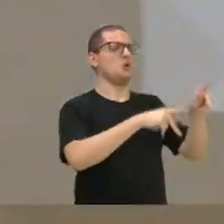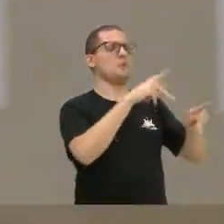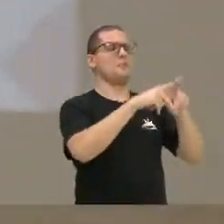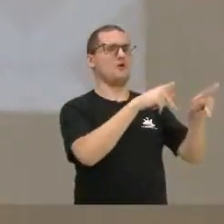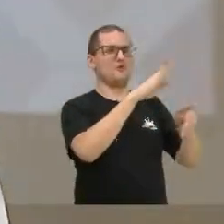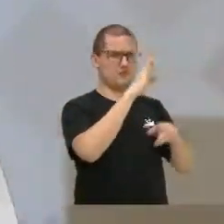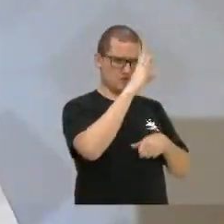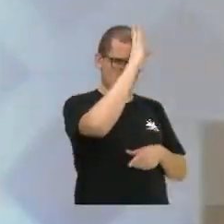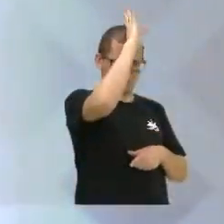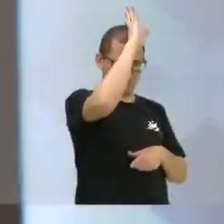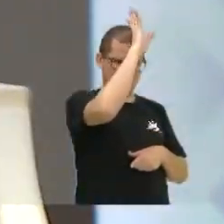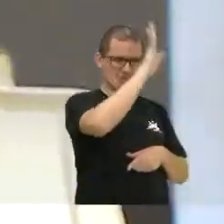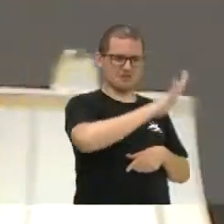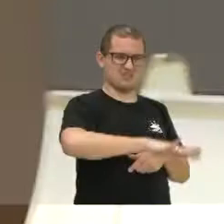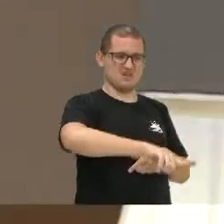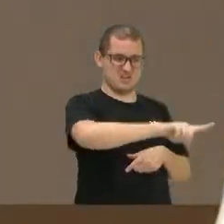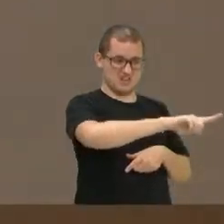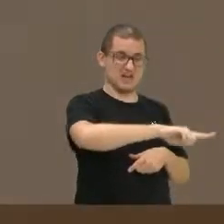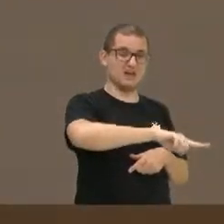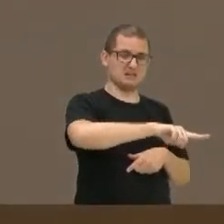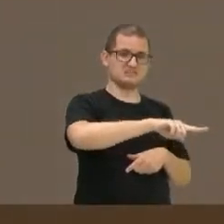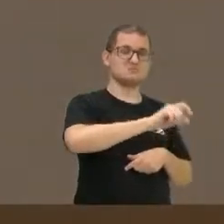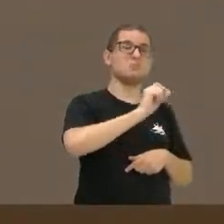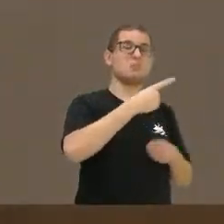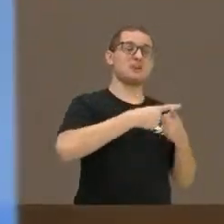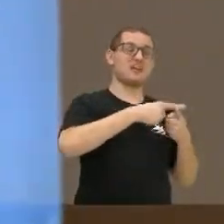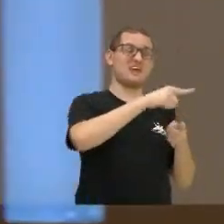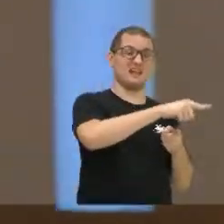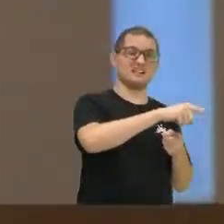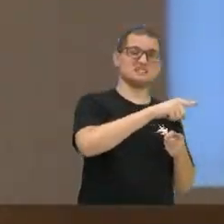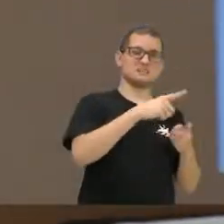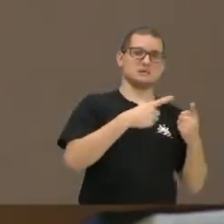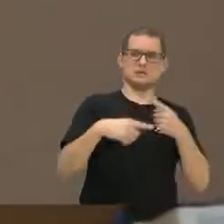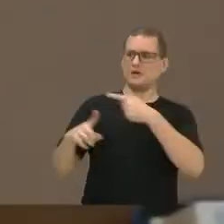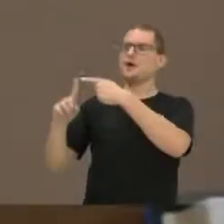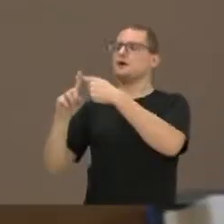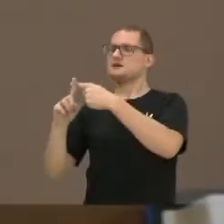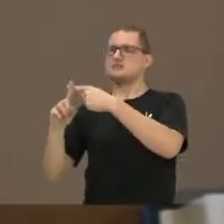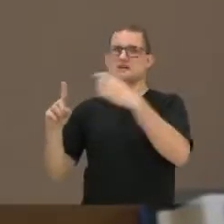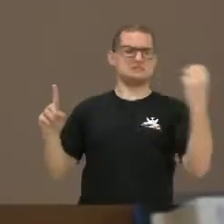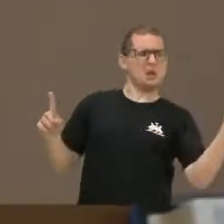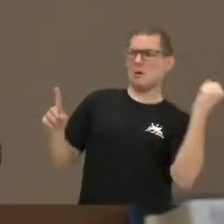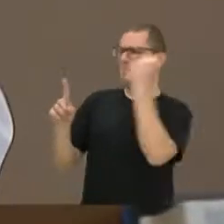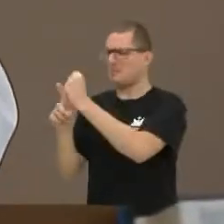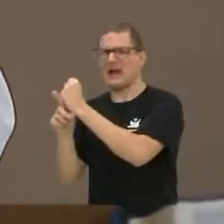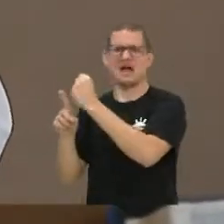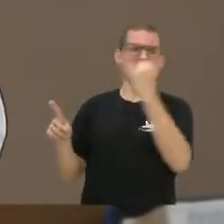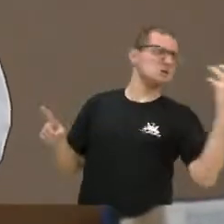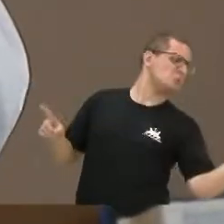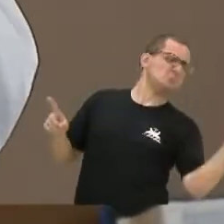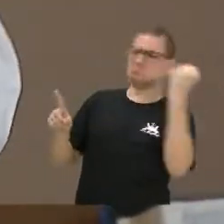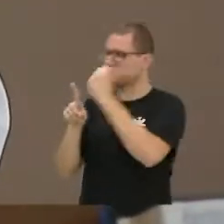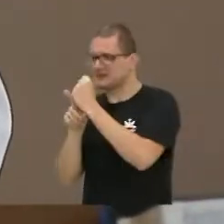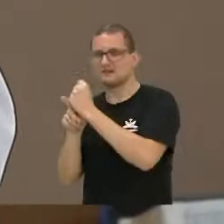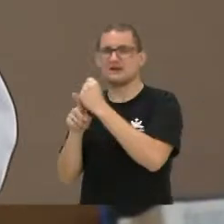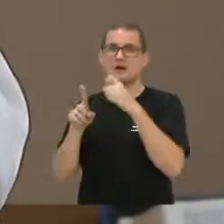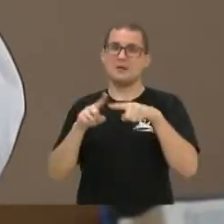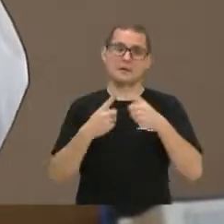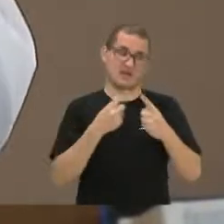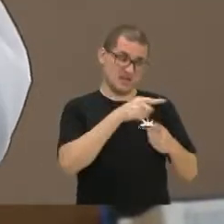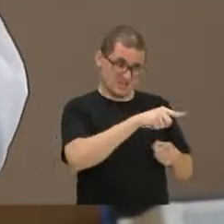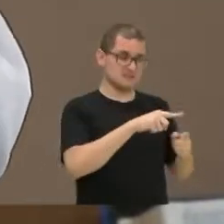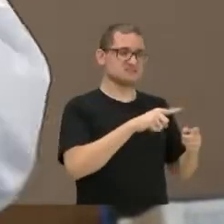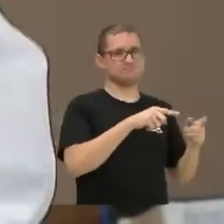pode até matar os cristãos é mas não podem impedir que os